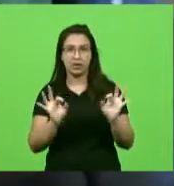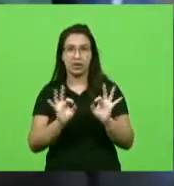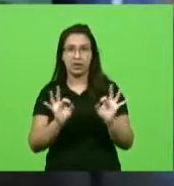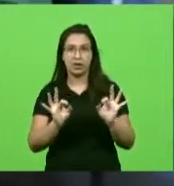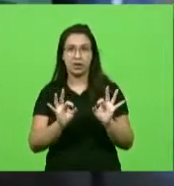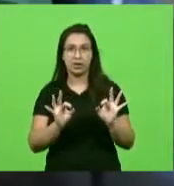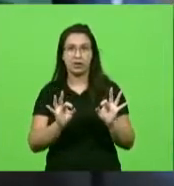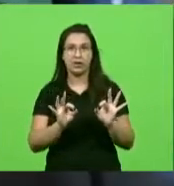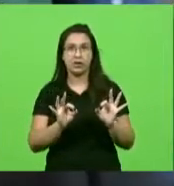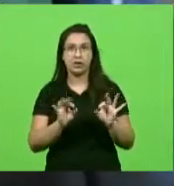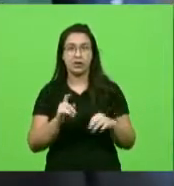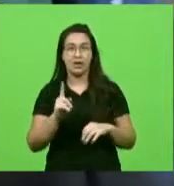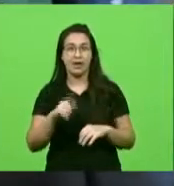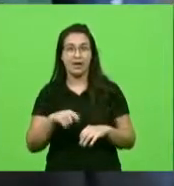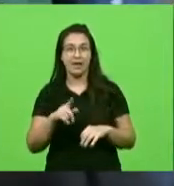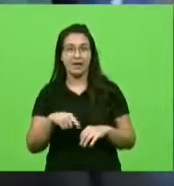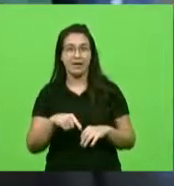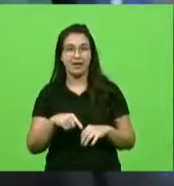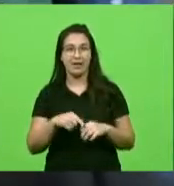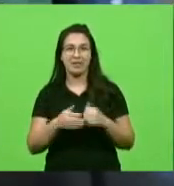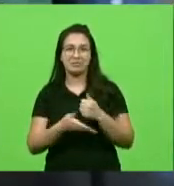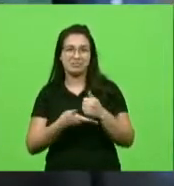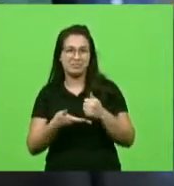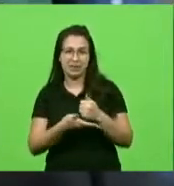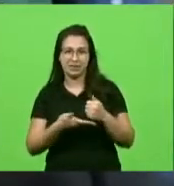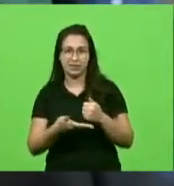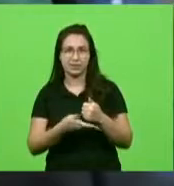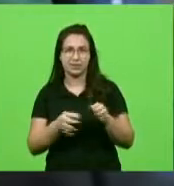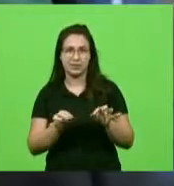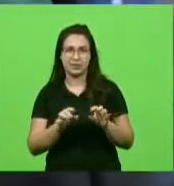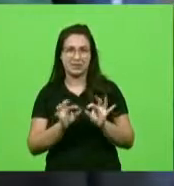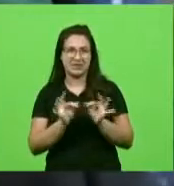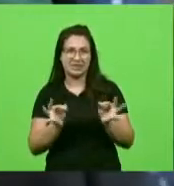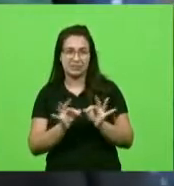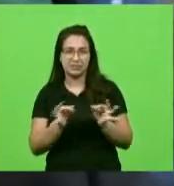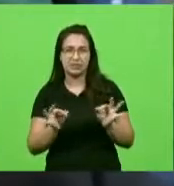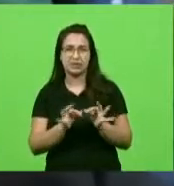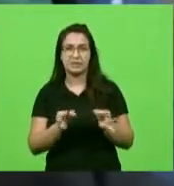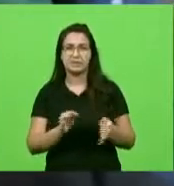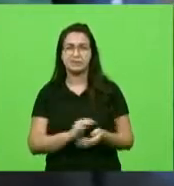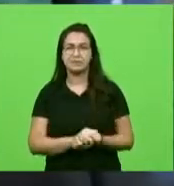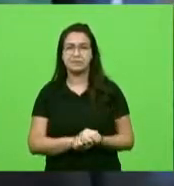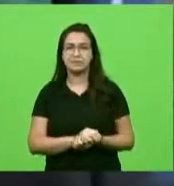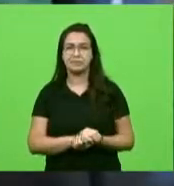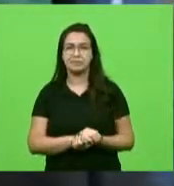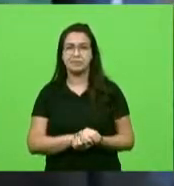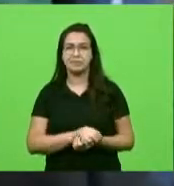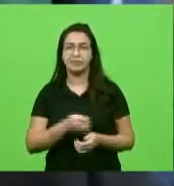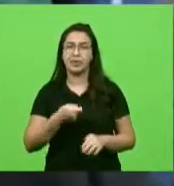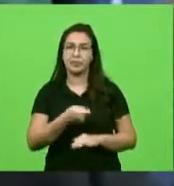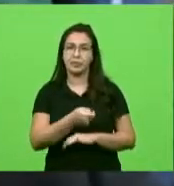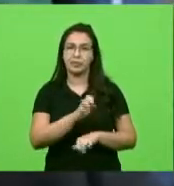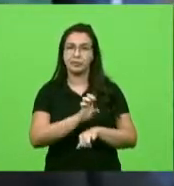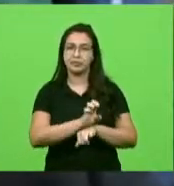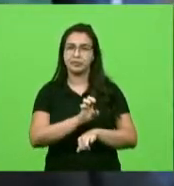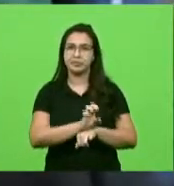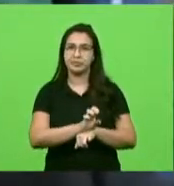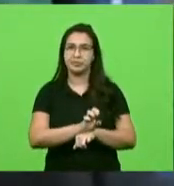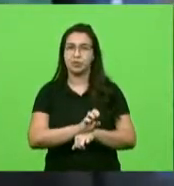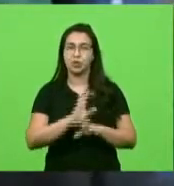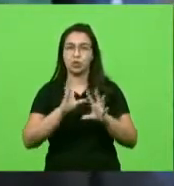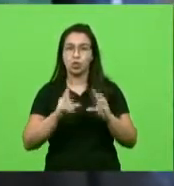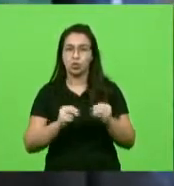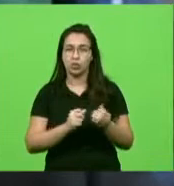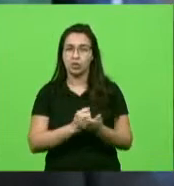Não foi abordado em específico, era de maneira genérica. O procurador de Justiça Santa Catarina disse: toda e qualquer compra deveria, com